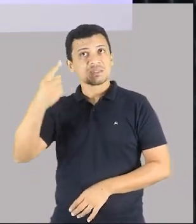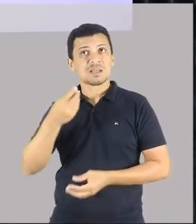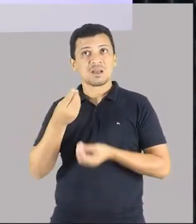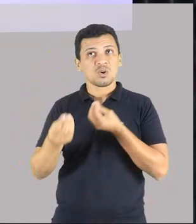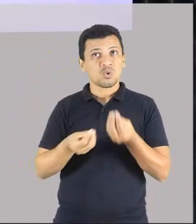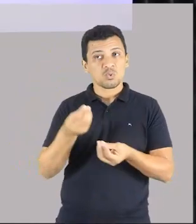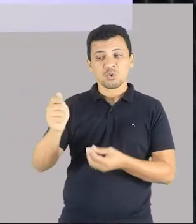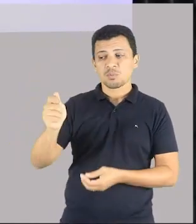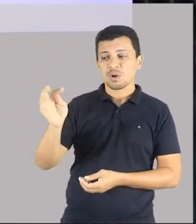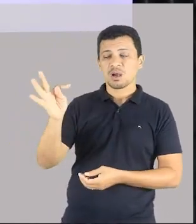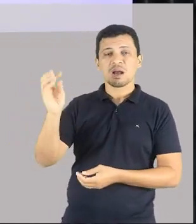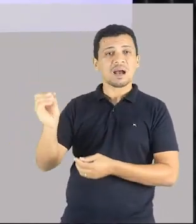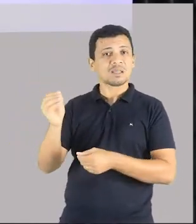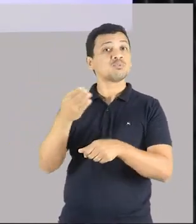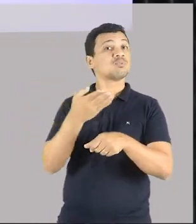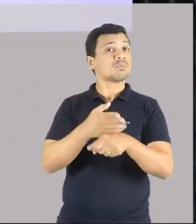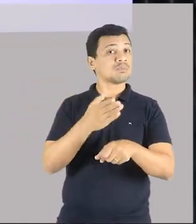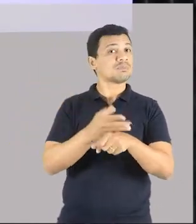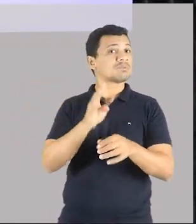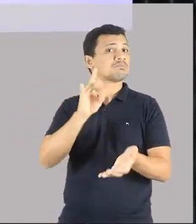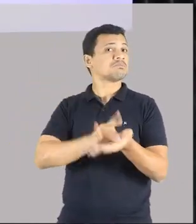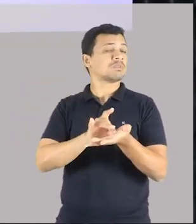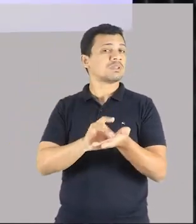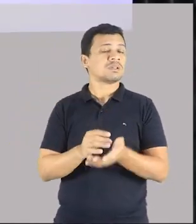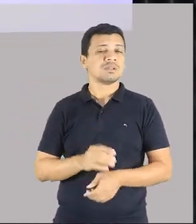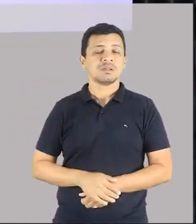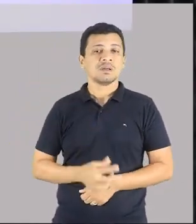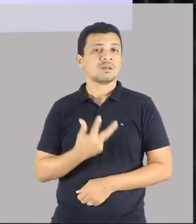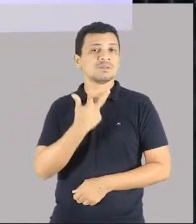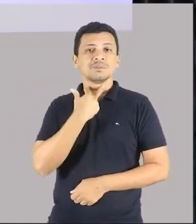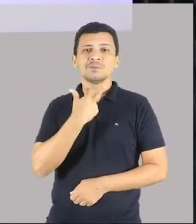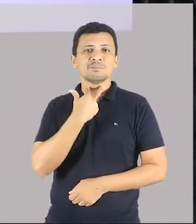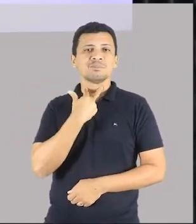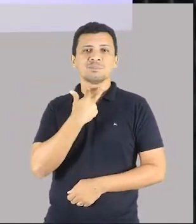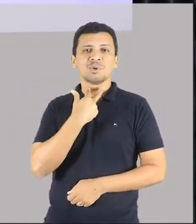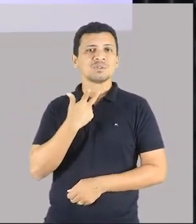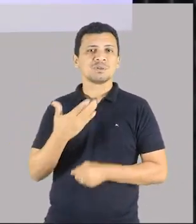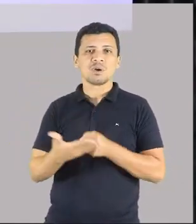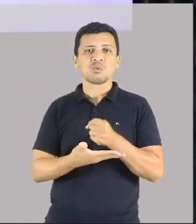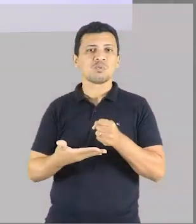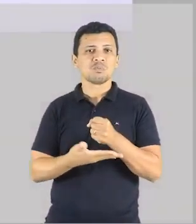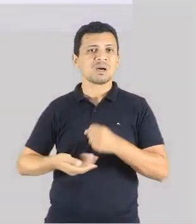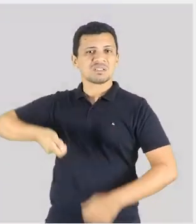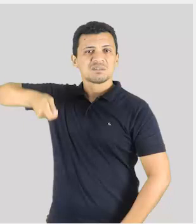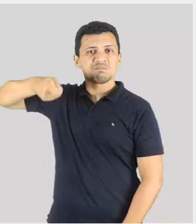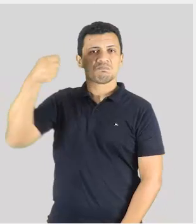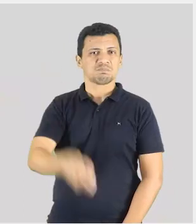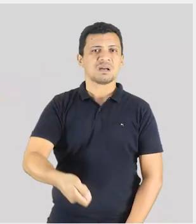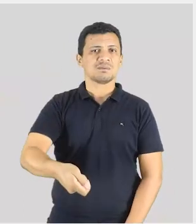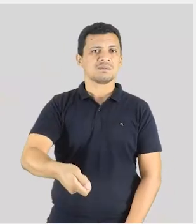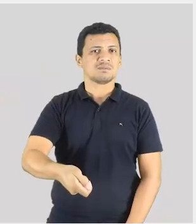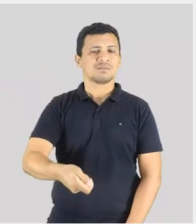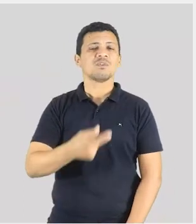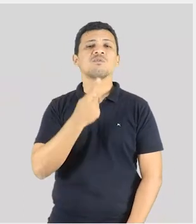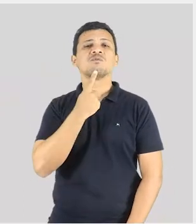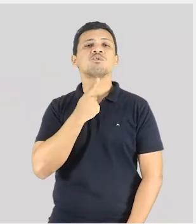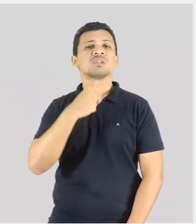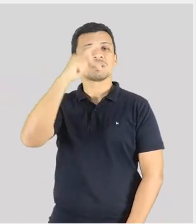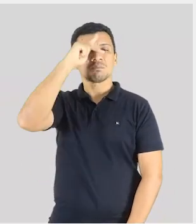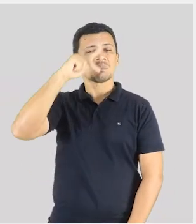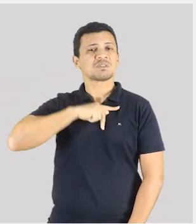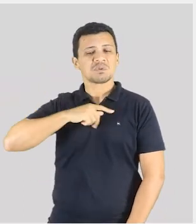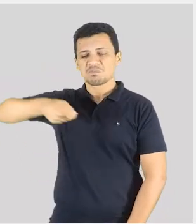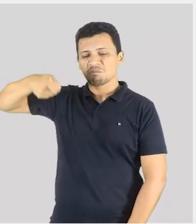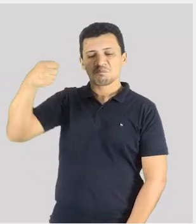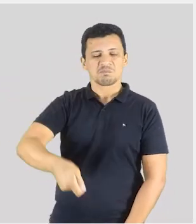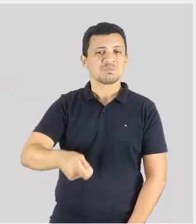aquele ato vai ser exercido na prática, ele não pode agir com base na arbitrariedade ou com base na vontade pessoal dele.